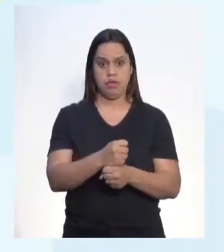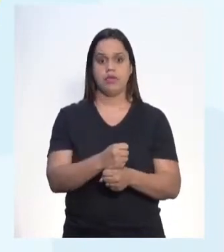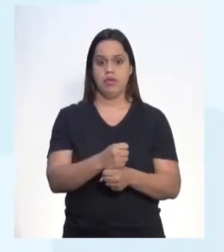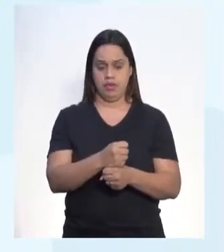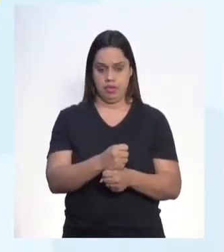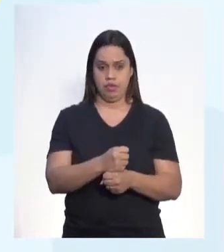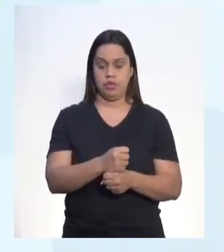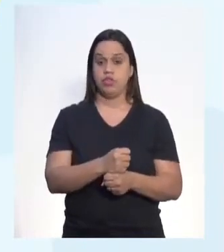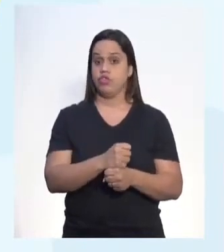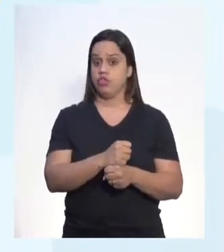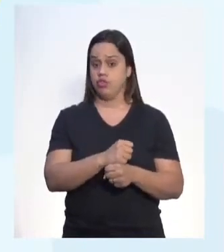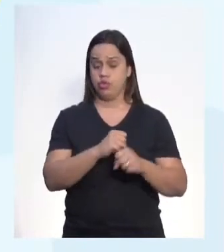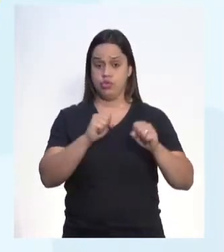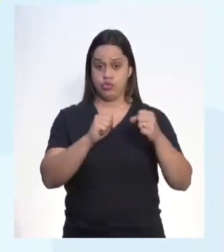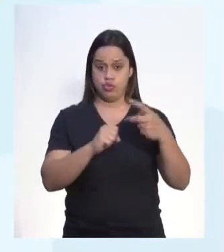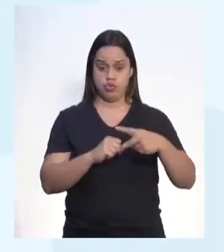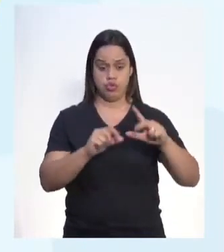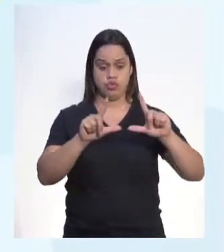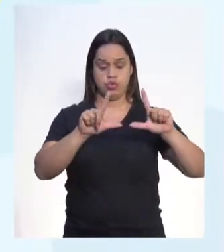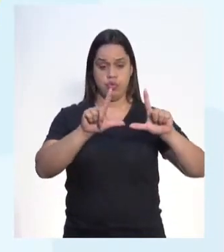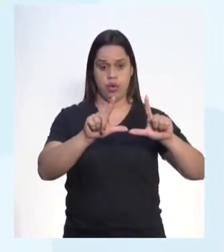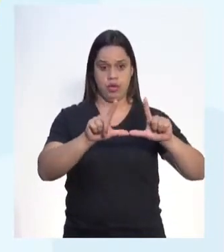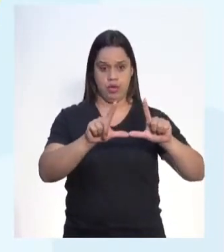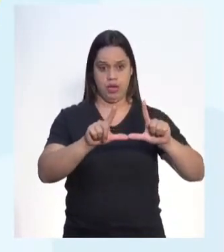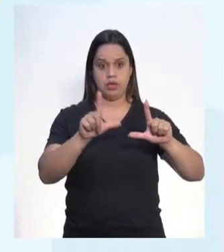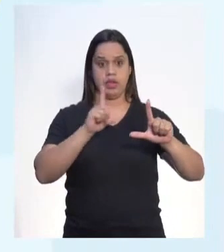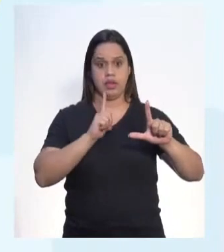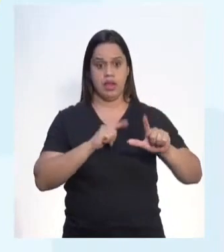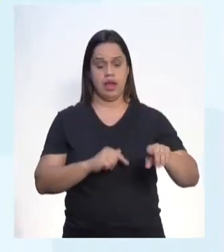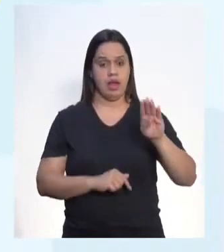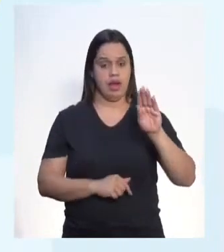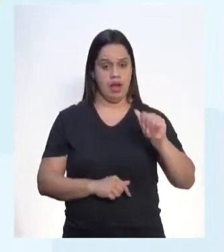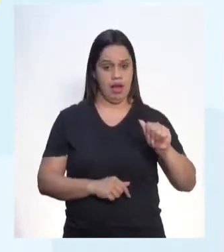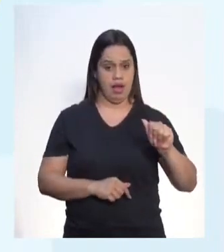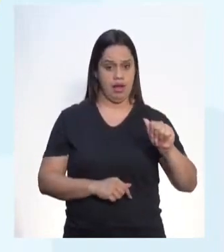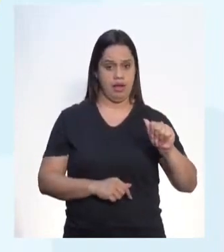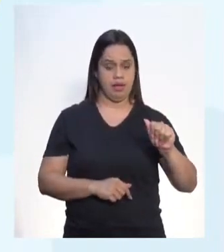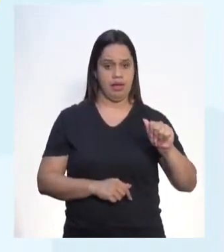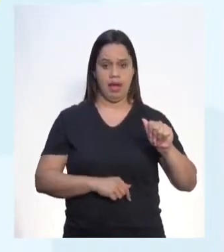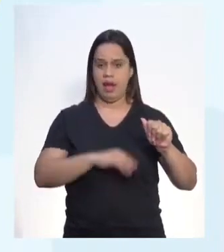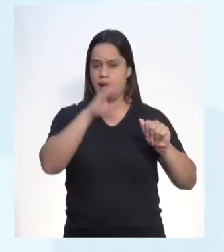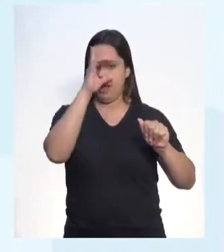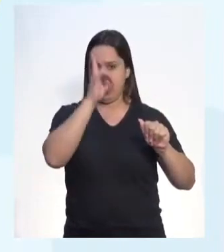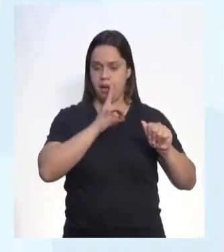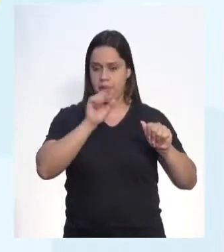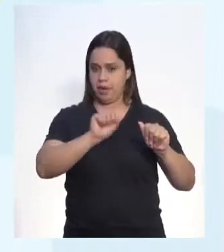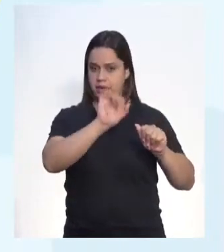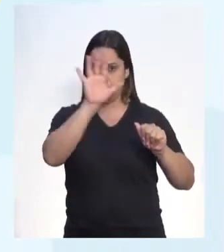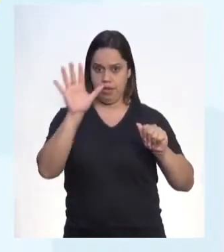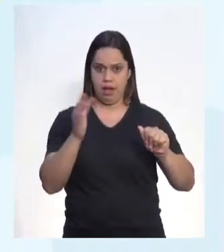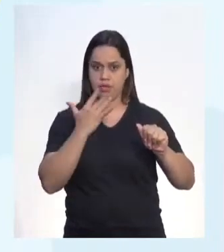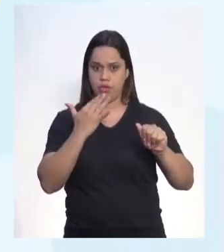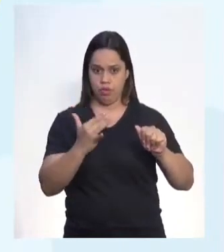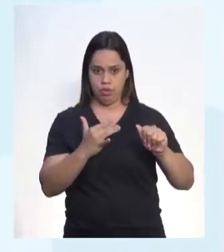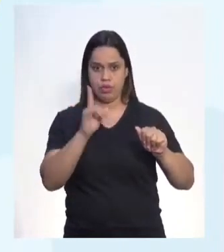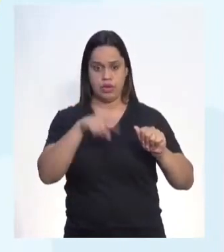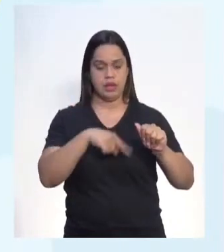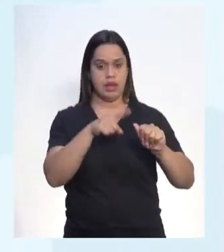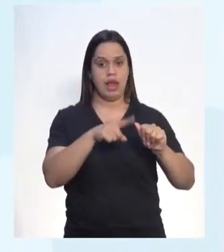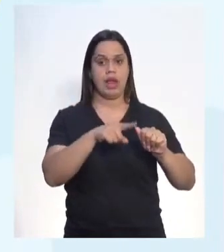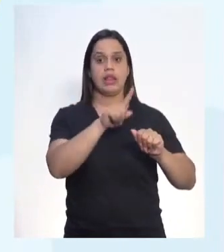dos quadrados representados por A, que é o quadrado amarelo mais claro, que mede